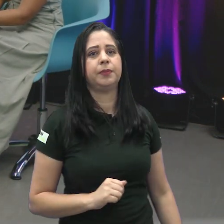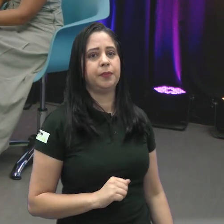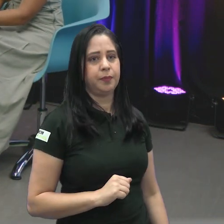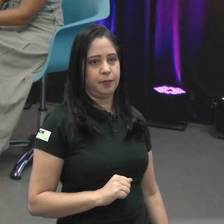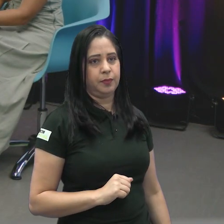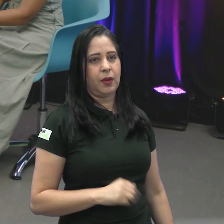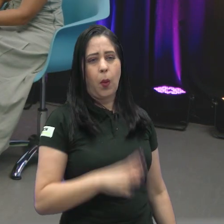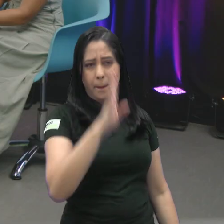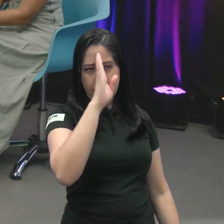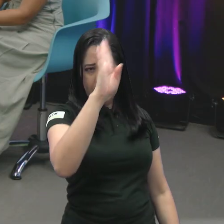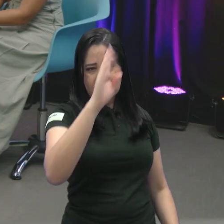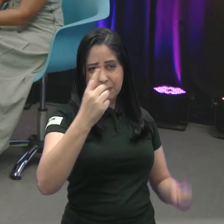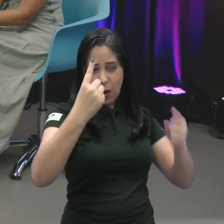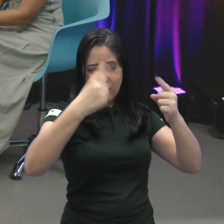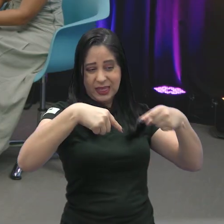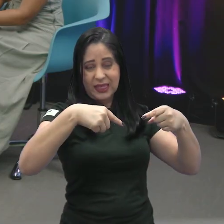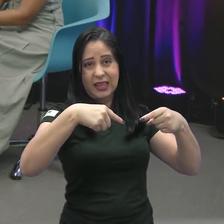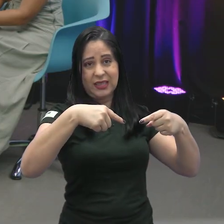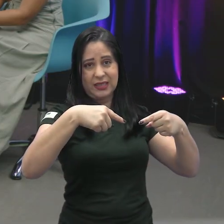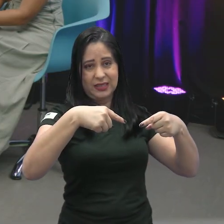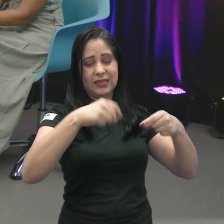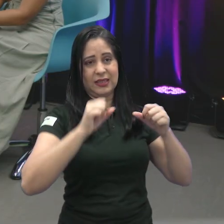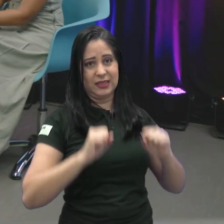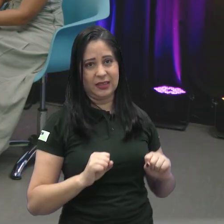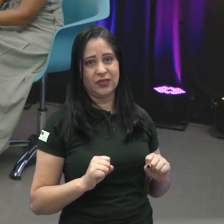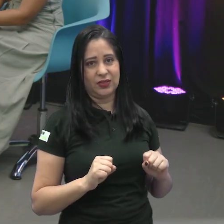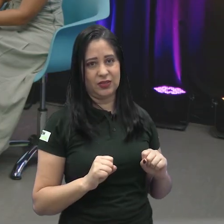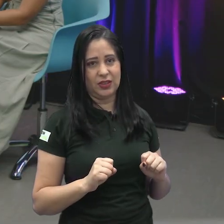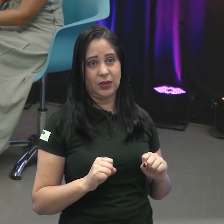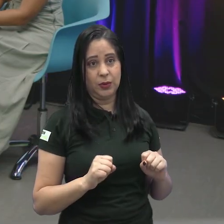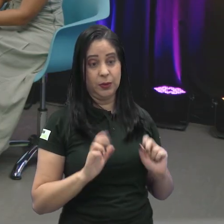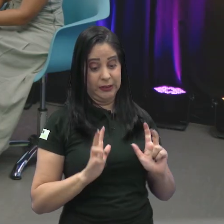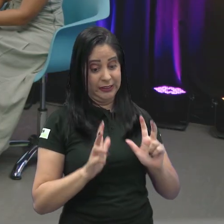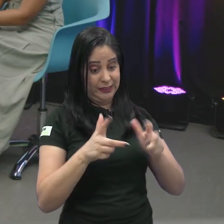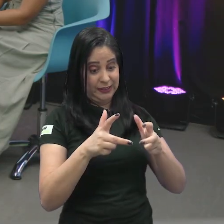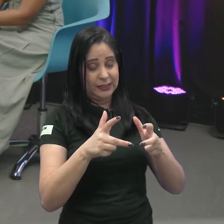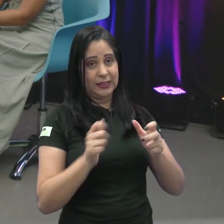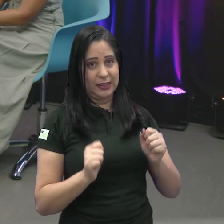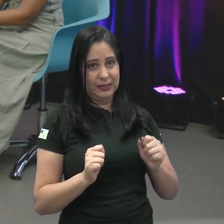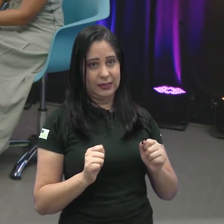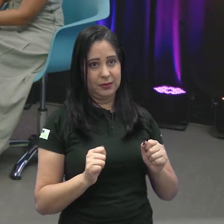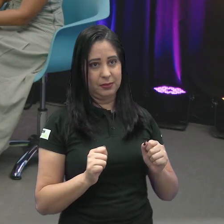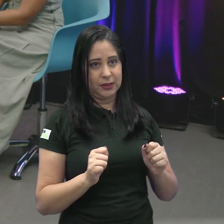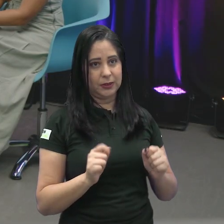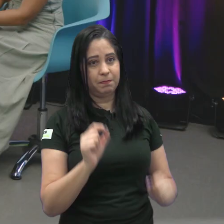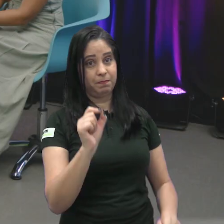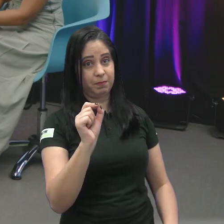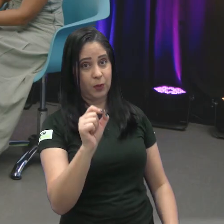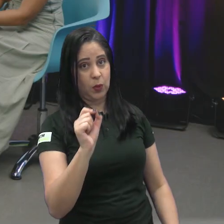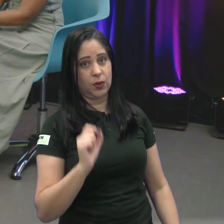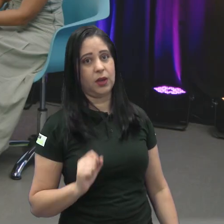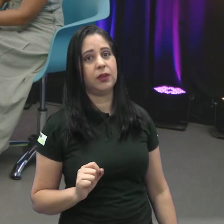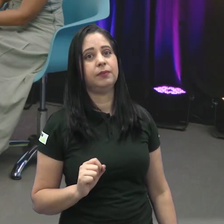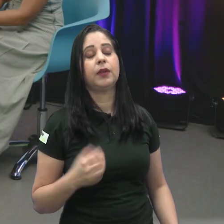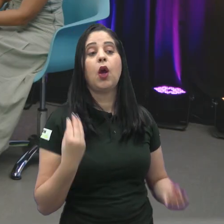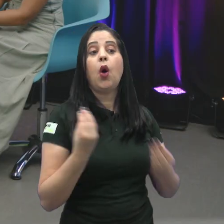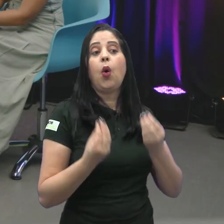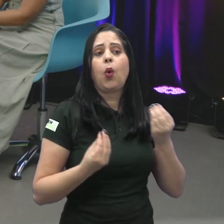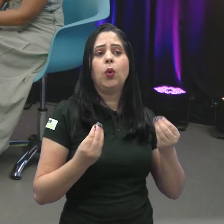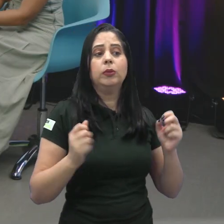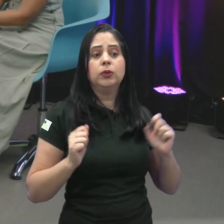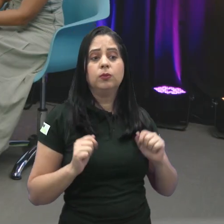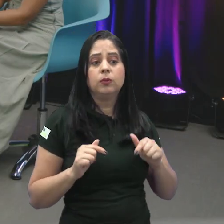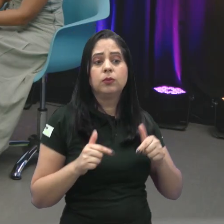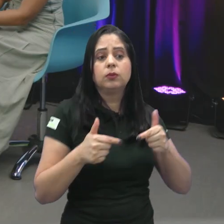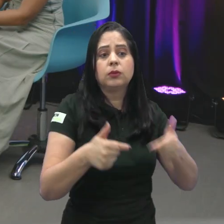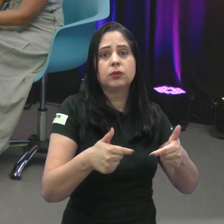que o principal desafio quando você chega na presidência da Câmara, né? É primeiro você saber como você vai